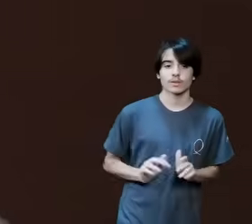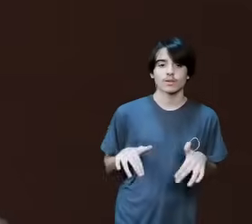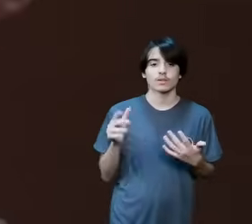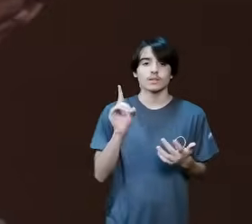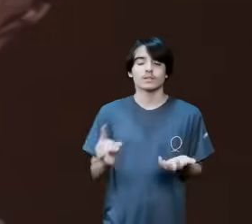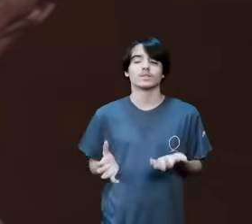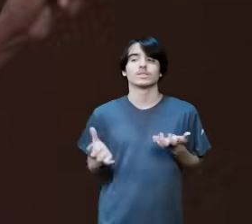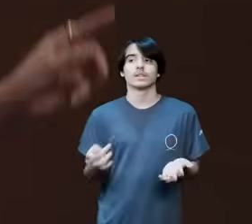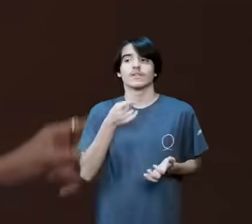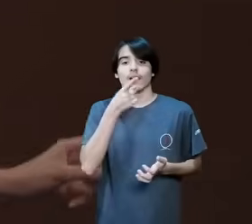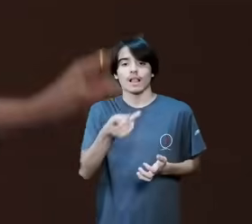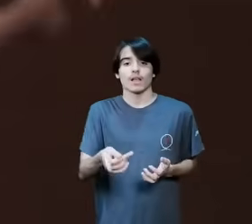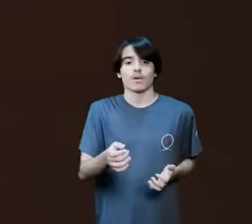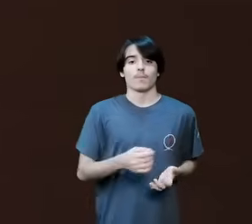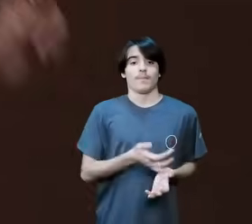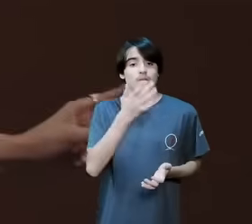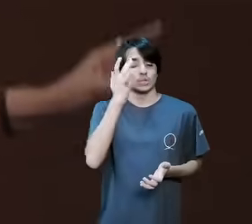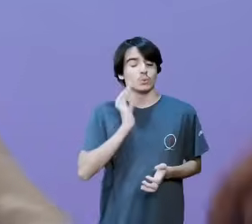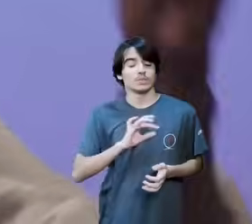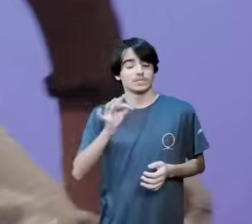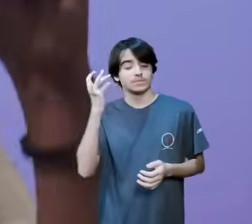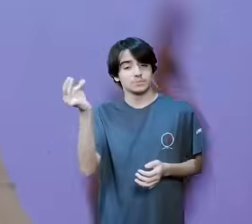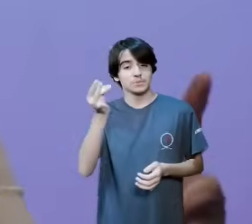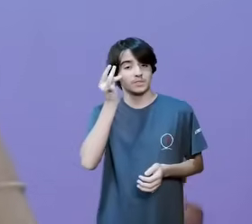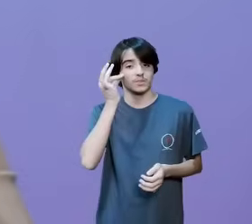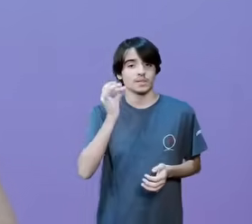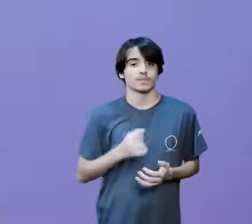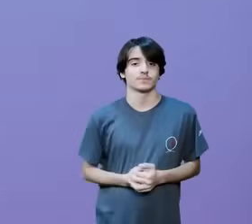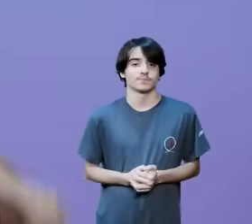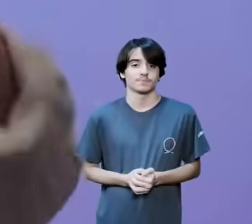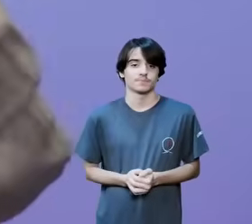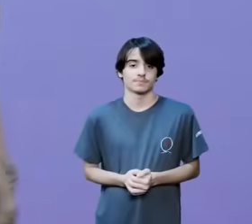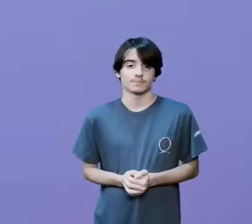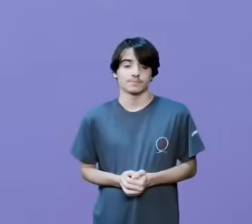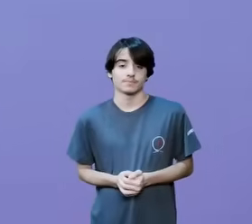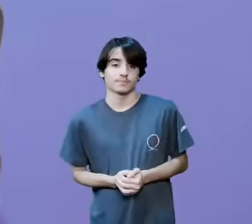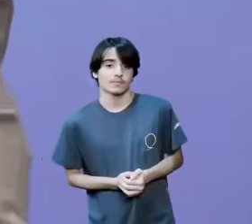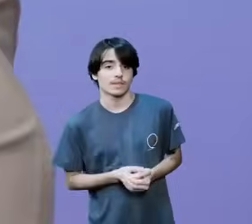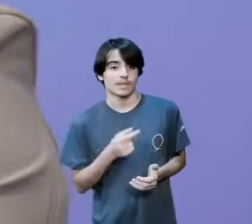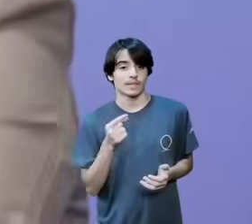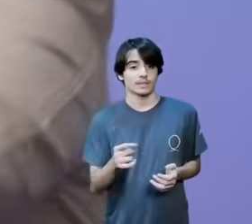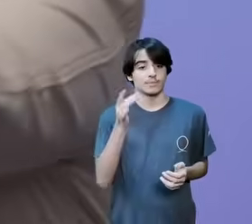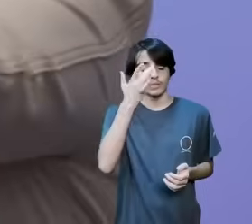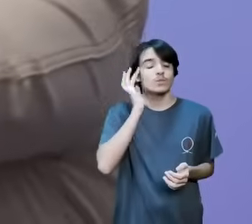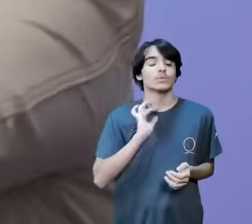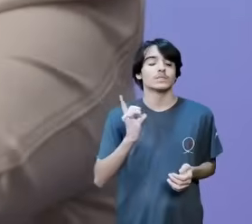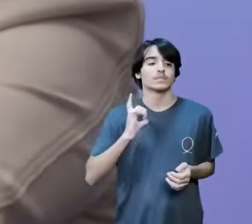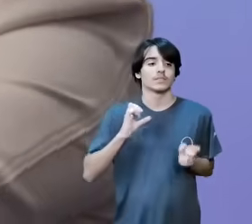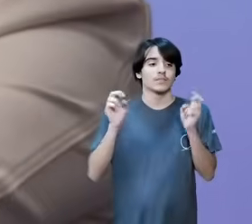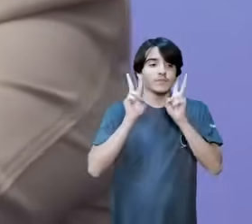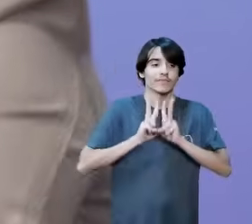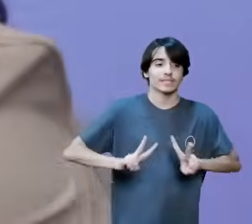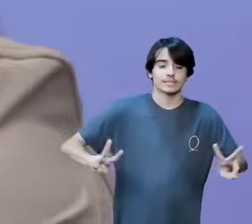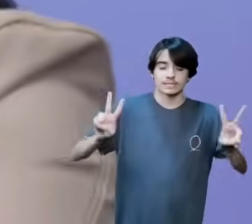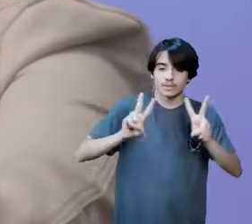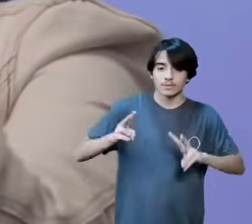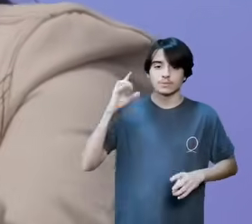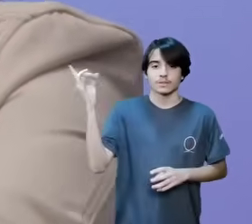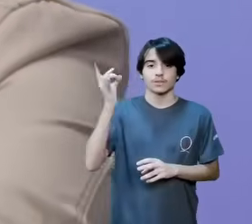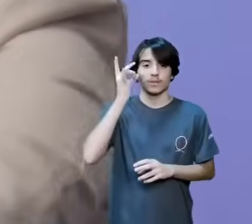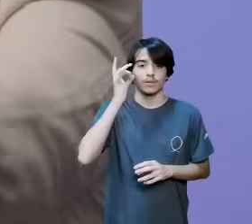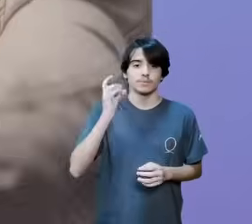homens espirituais, ele entrega a estes homens uma visão espiritual que